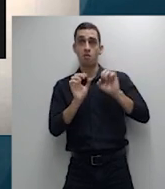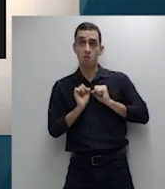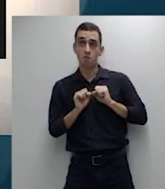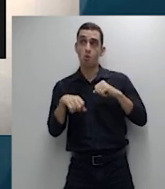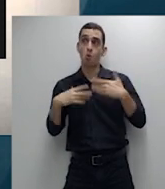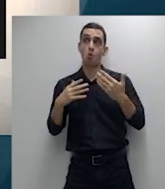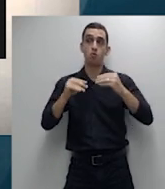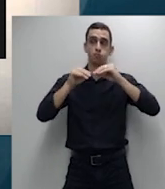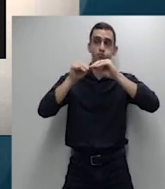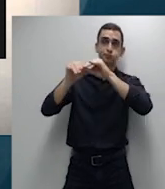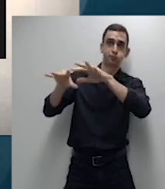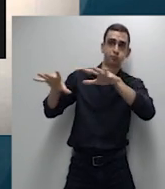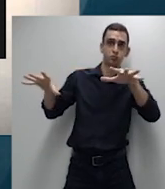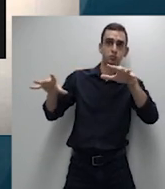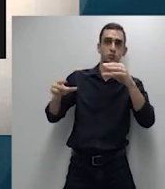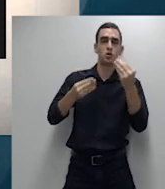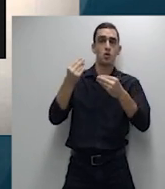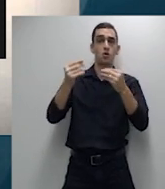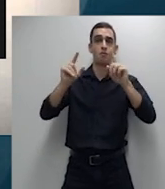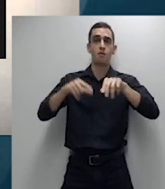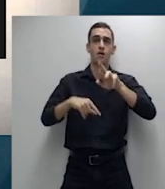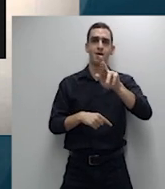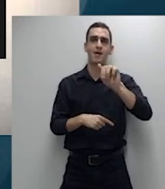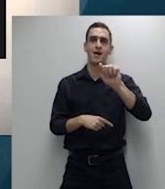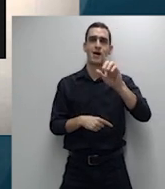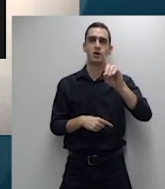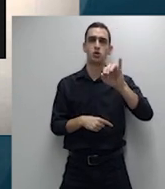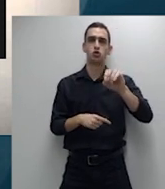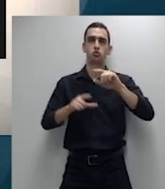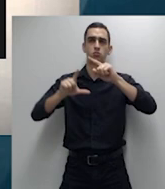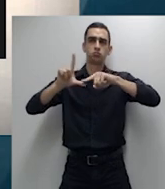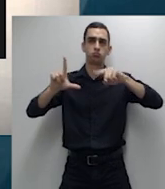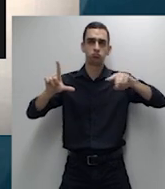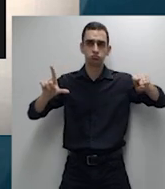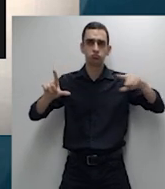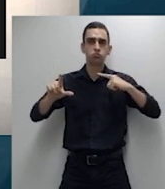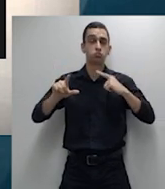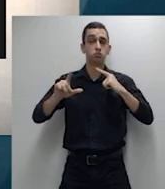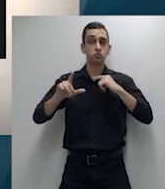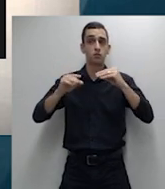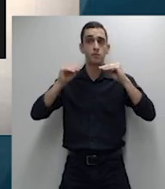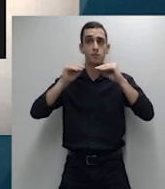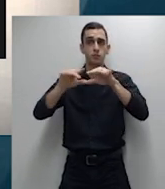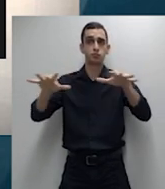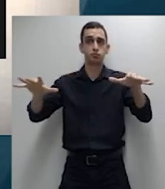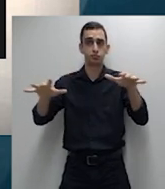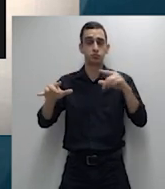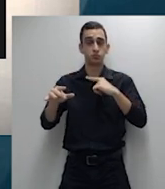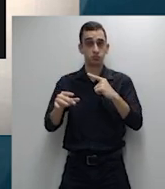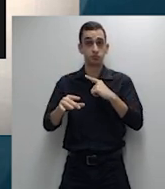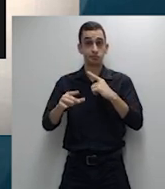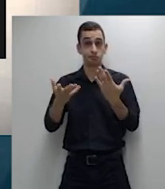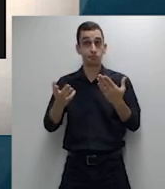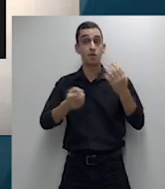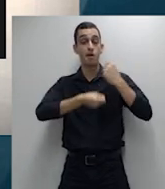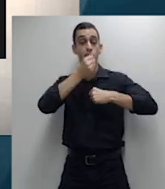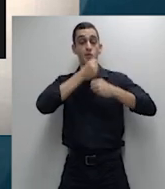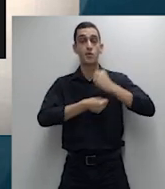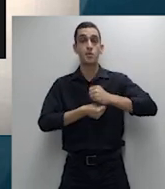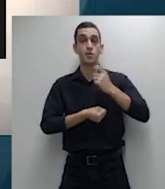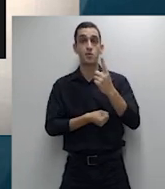radiofrequência pré-determinadas então se souber da lei de 95 o serviço